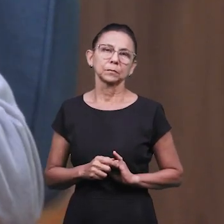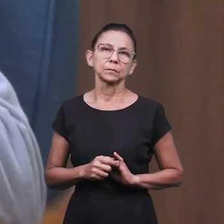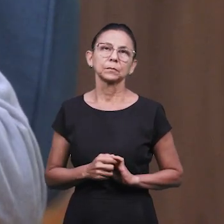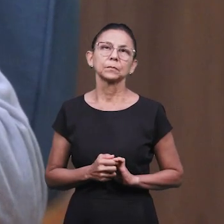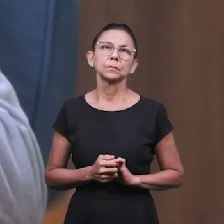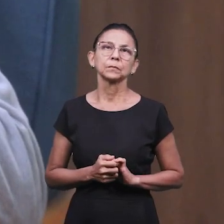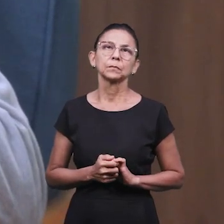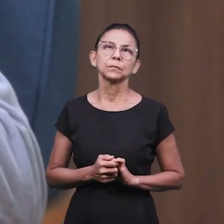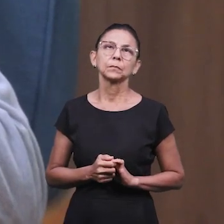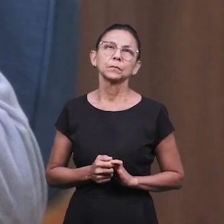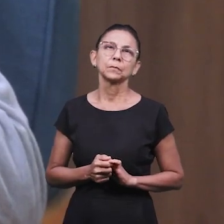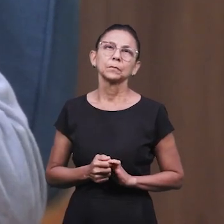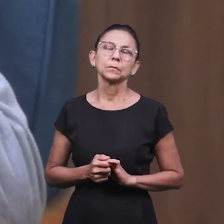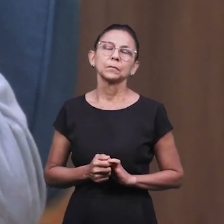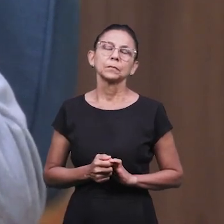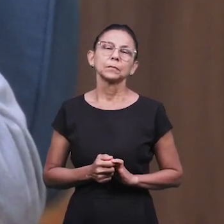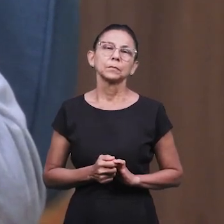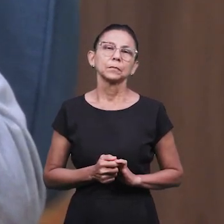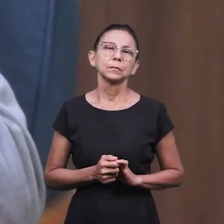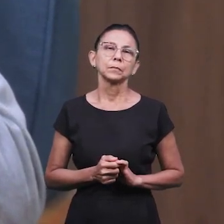para que possamos ter